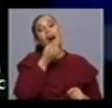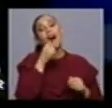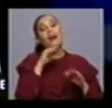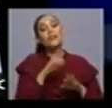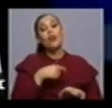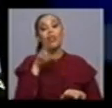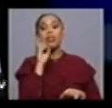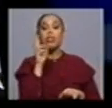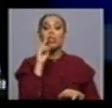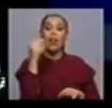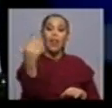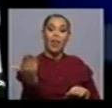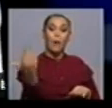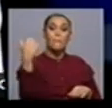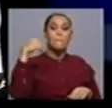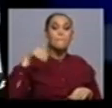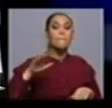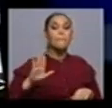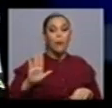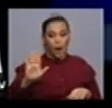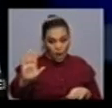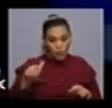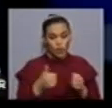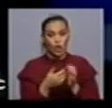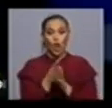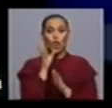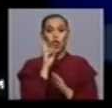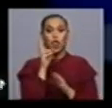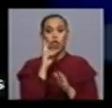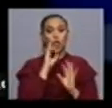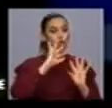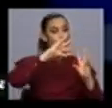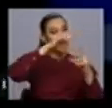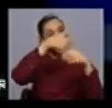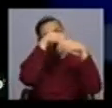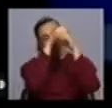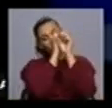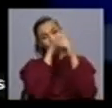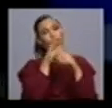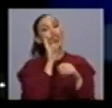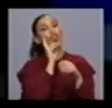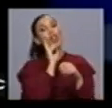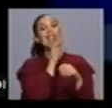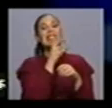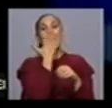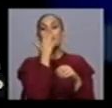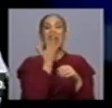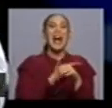ver nesta galáxia. Mas todas as observações feitas nesta galáxia apontam para que não tenha tido no